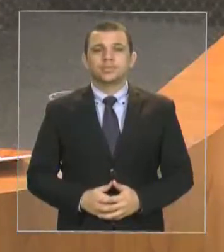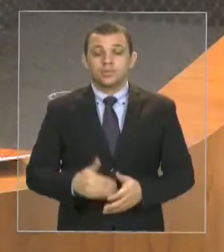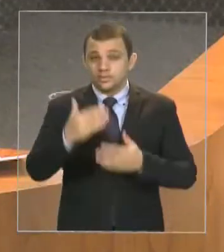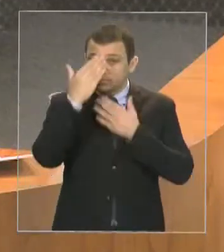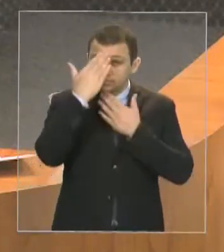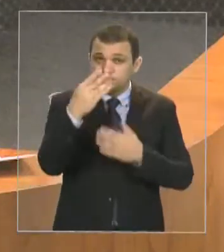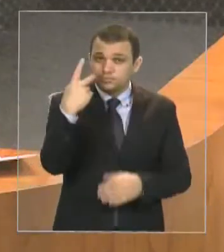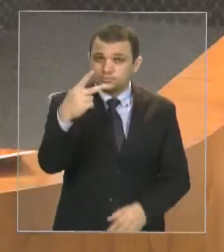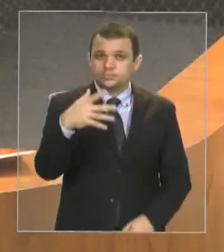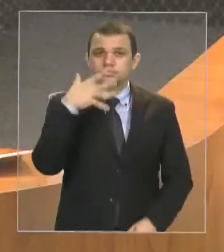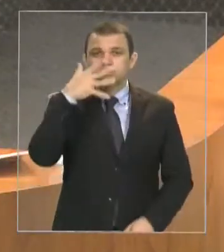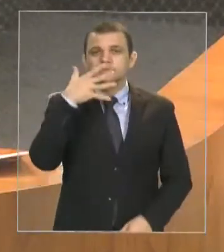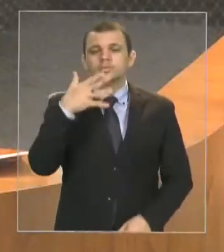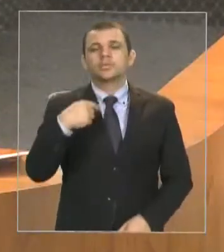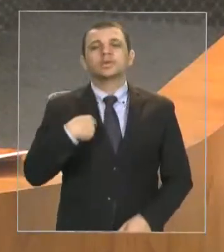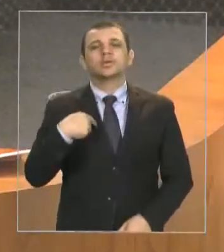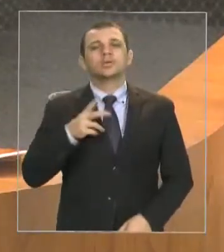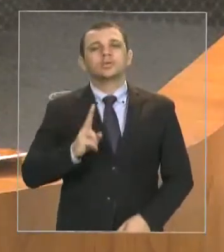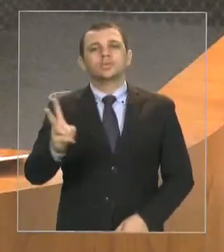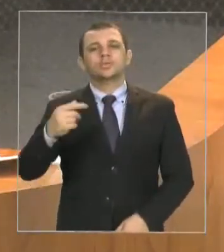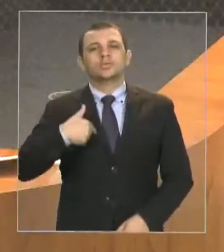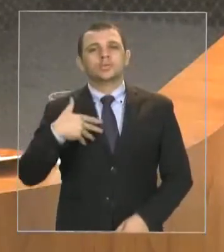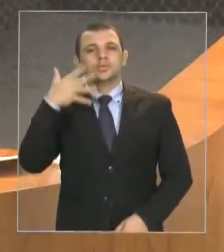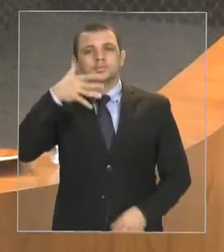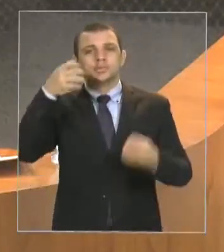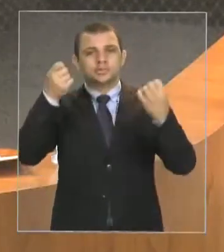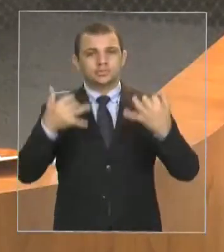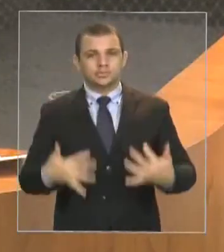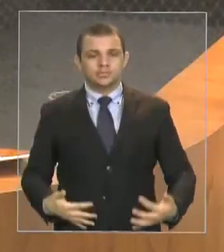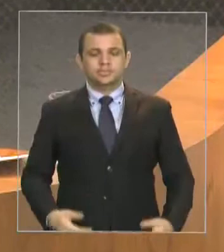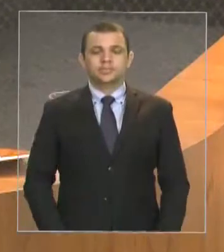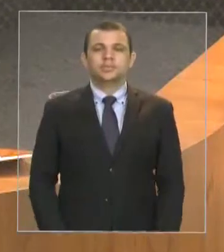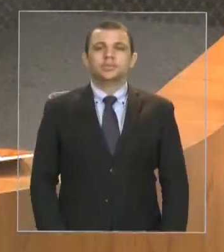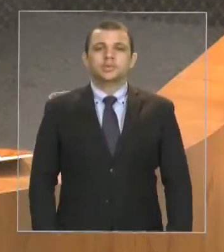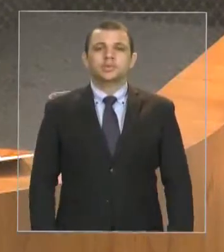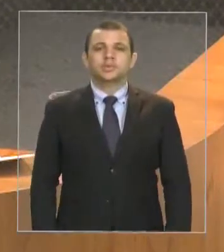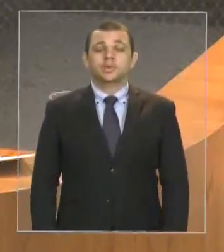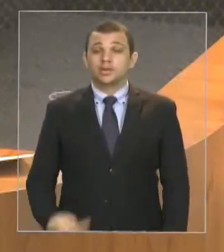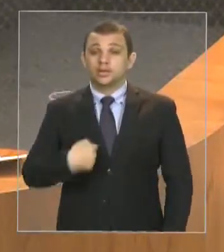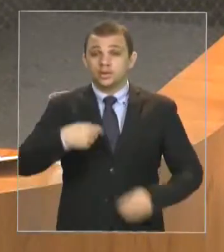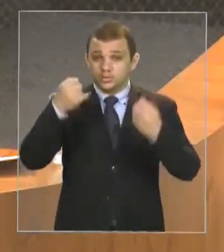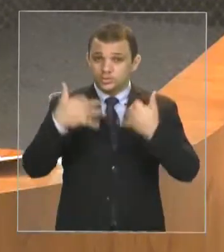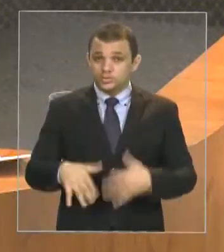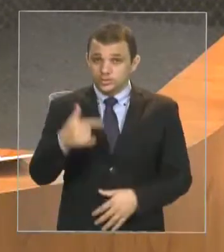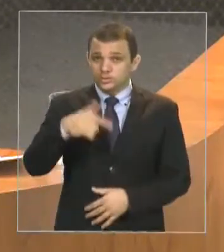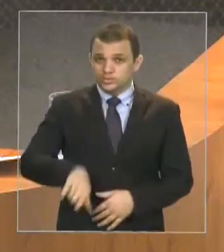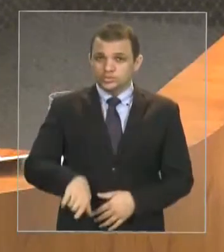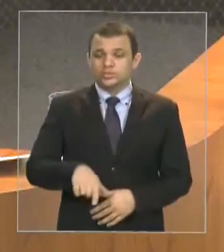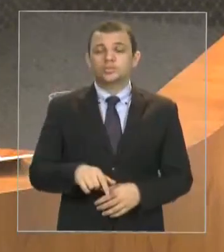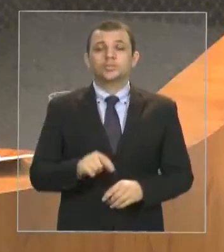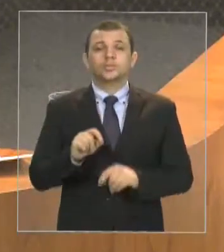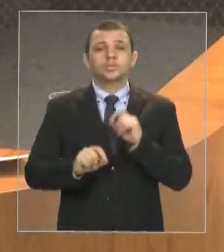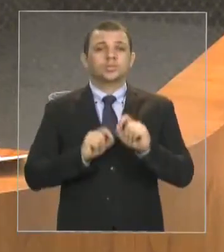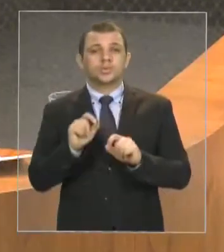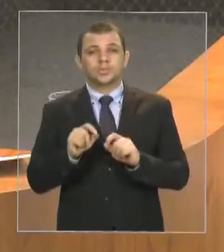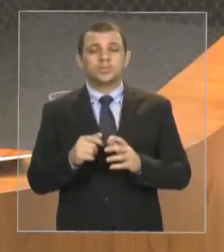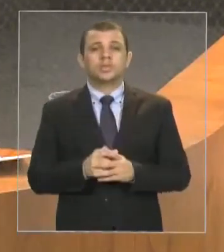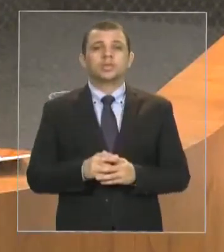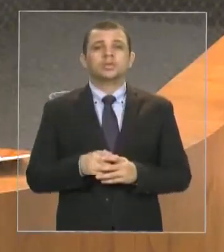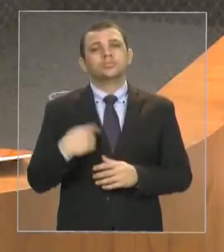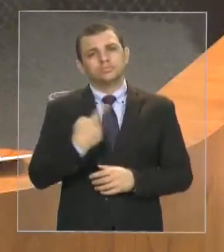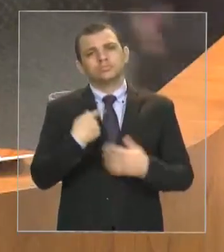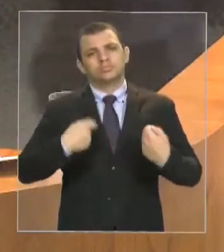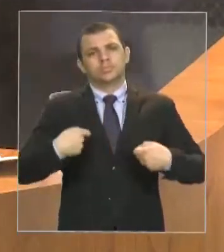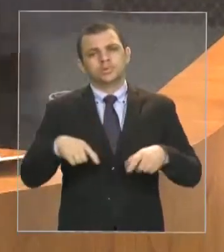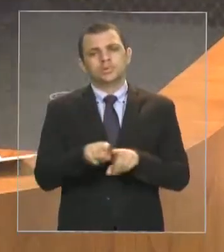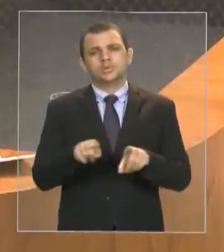E aqui vou dando prosseguimento ao meu pronunciamento. Falei aqui, vou repetir, que infelizmente temos que falar também